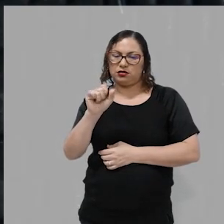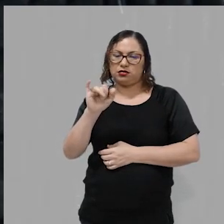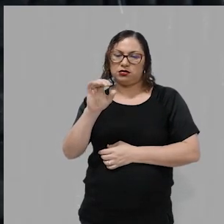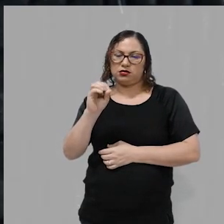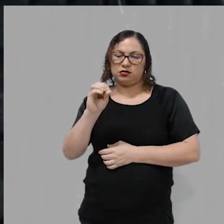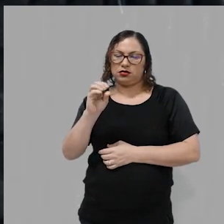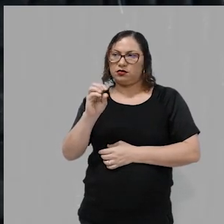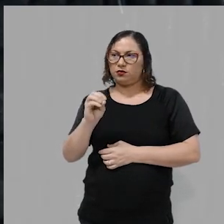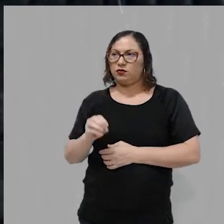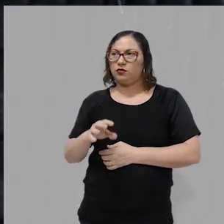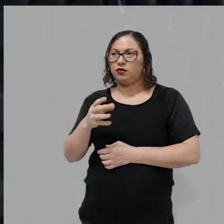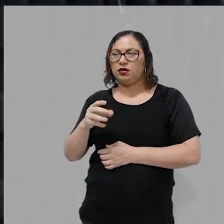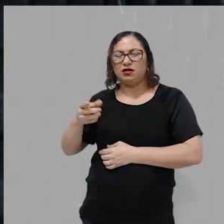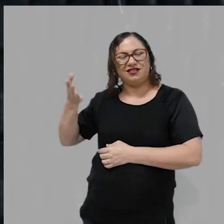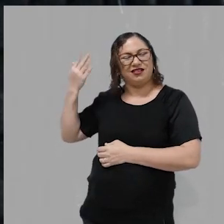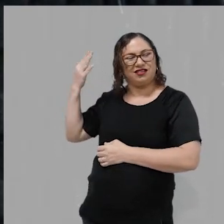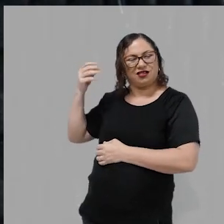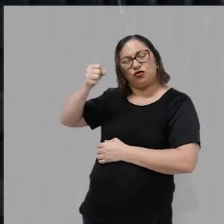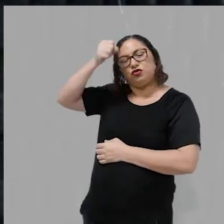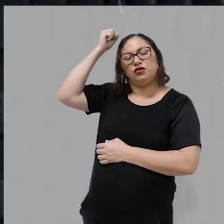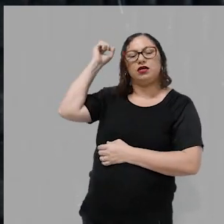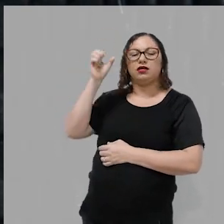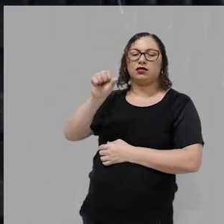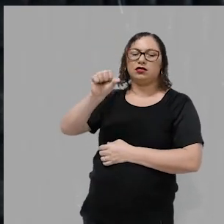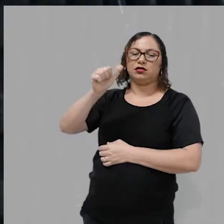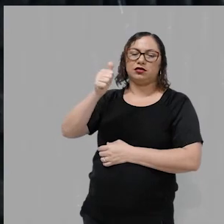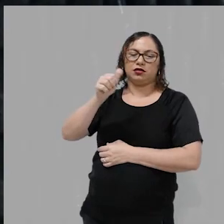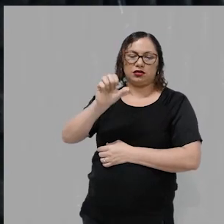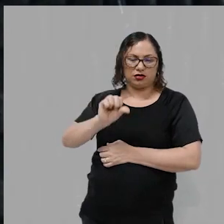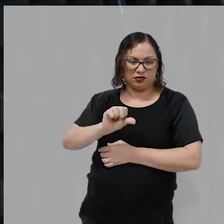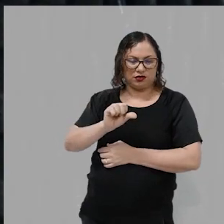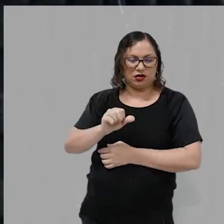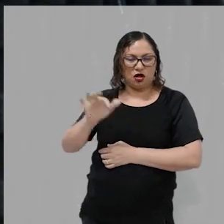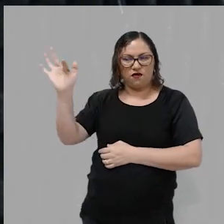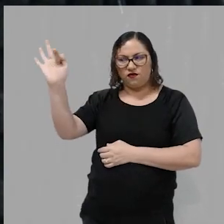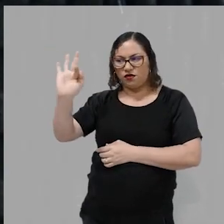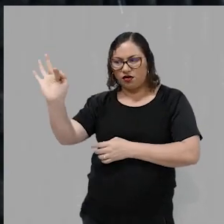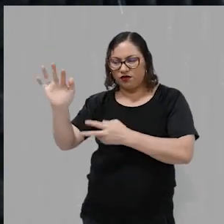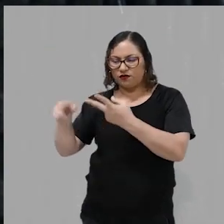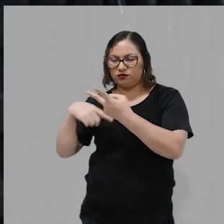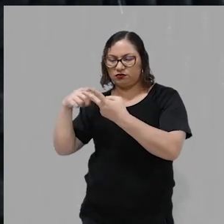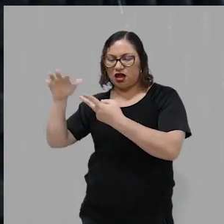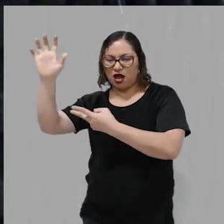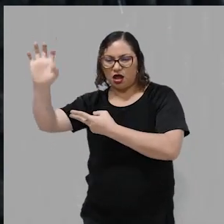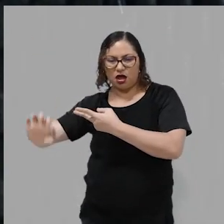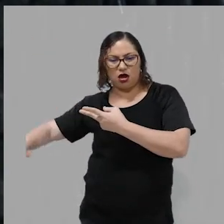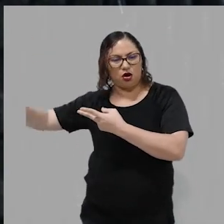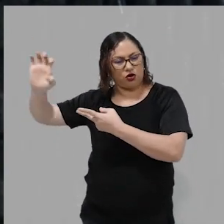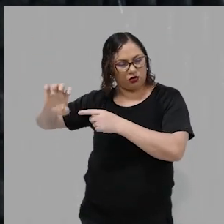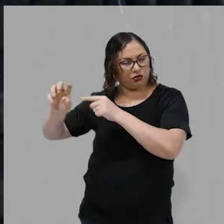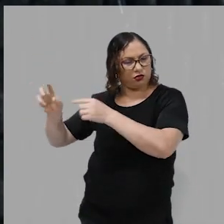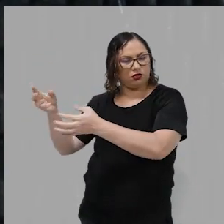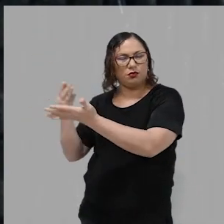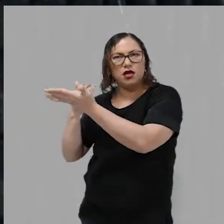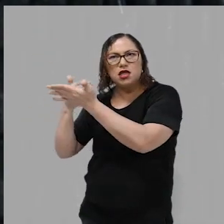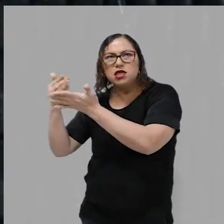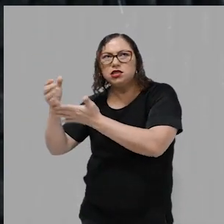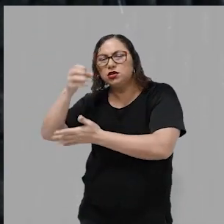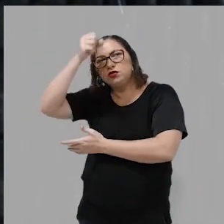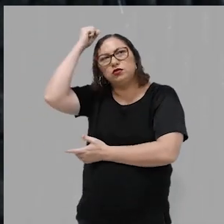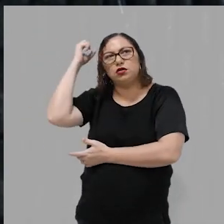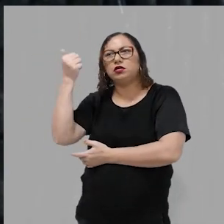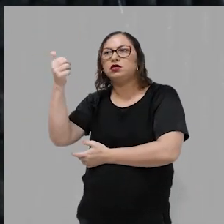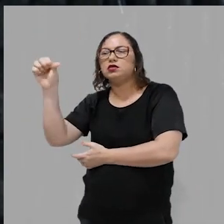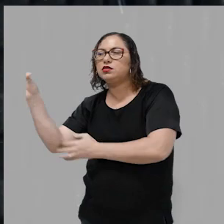aquele neoclassicismo do século XIX, na França, na Europa, que marca o início do século XIX? Pois é, ele chega aqui no